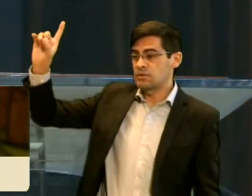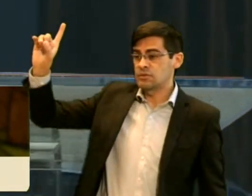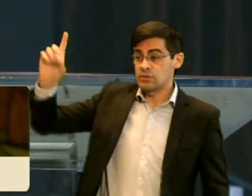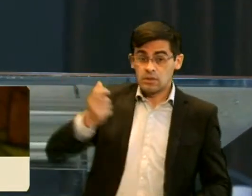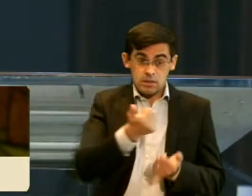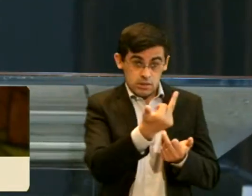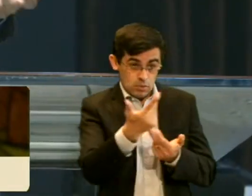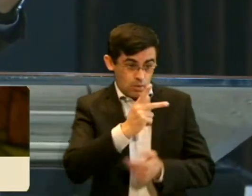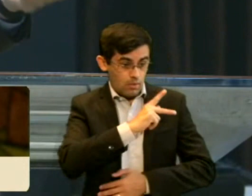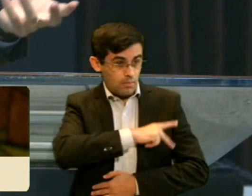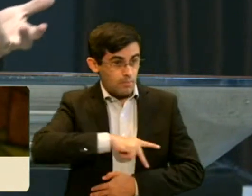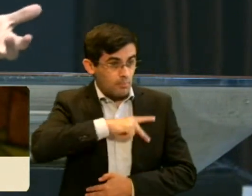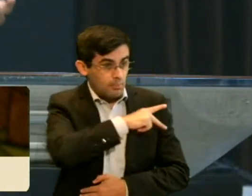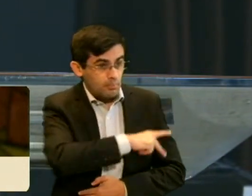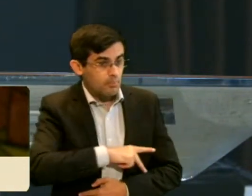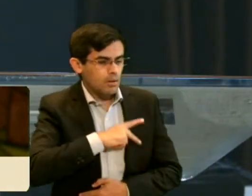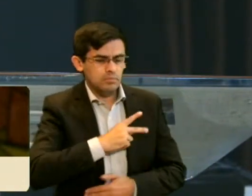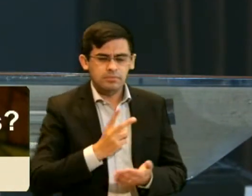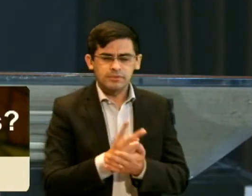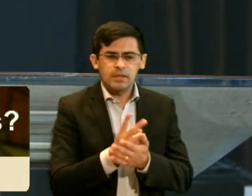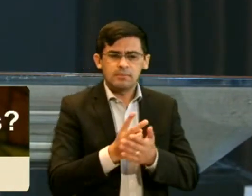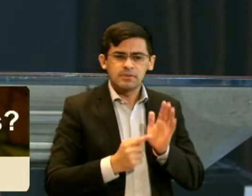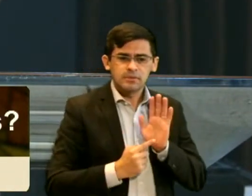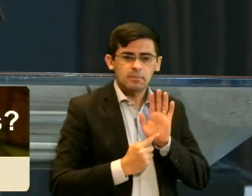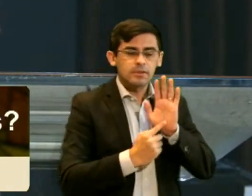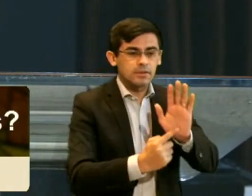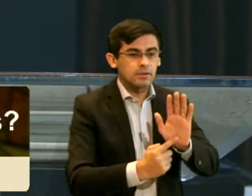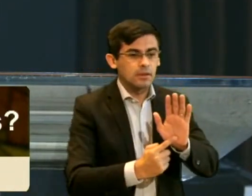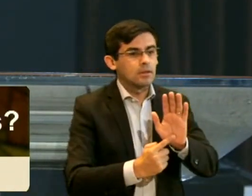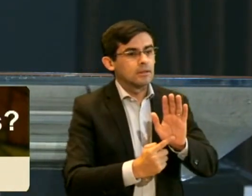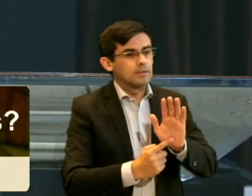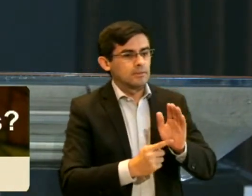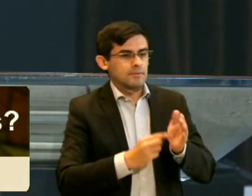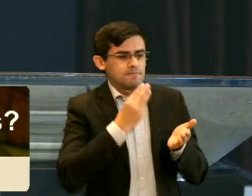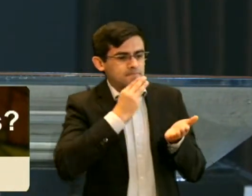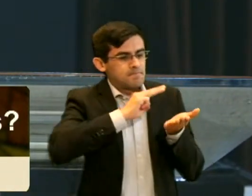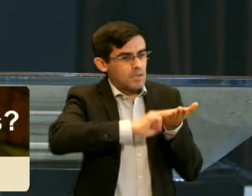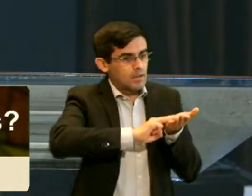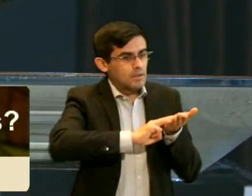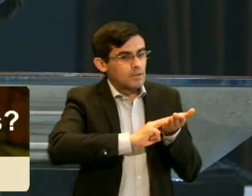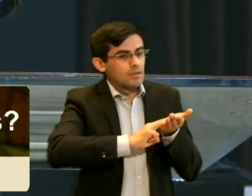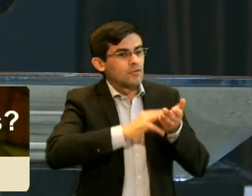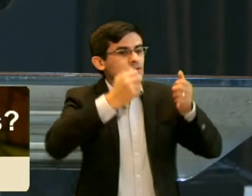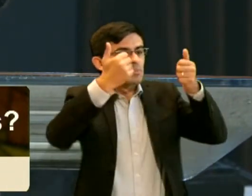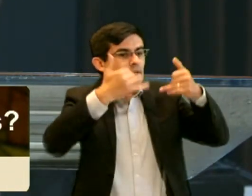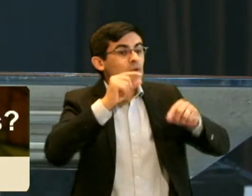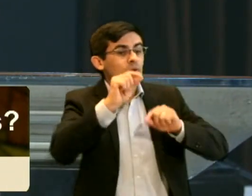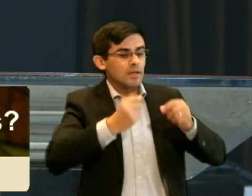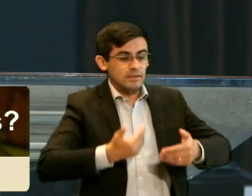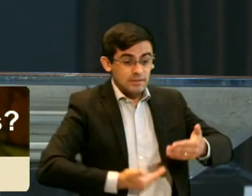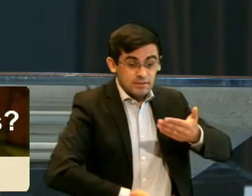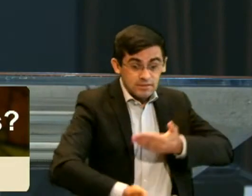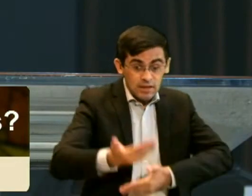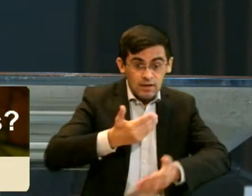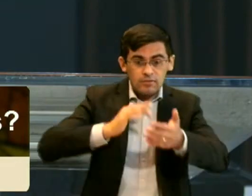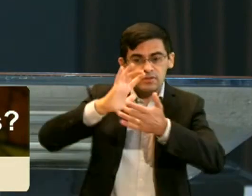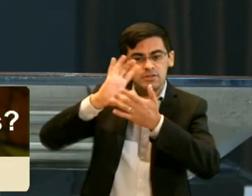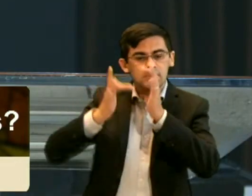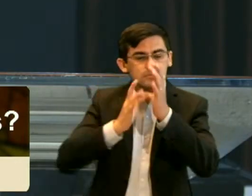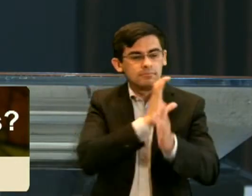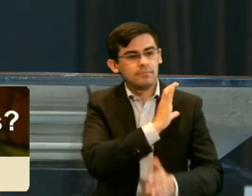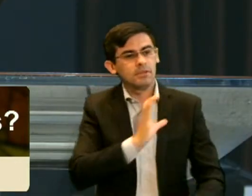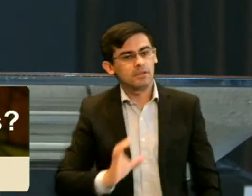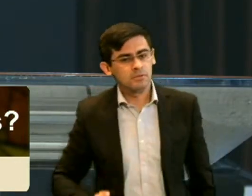Paulo se apresenta em muitas de suas cartas, servo de Jesus Cristo. Que possamos ser